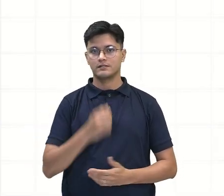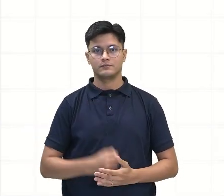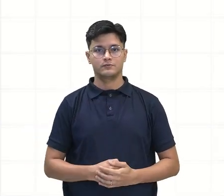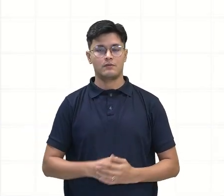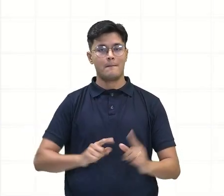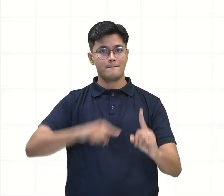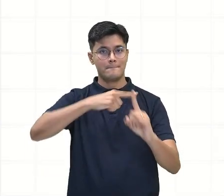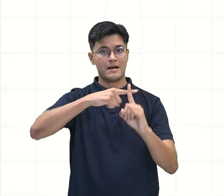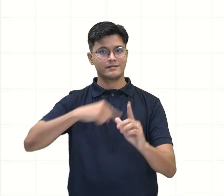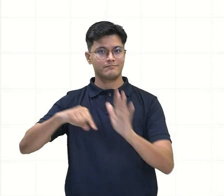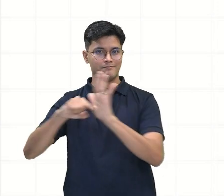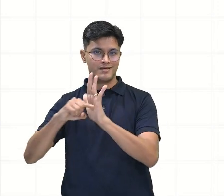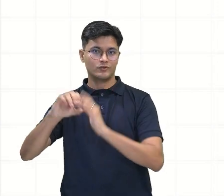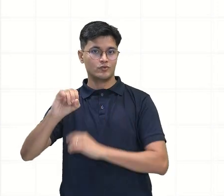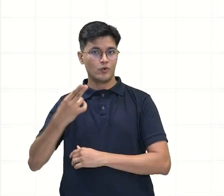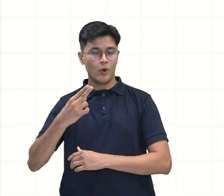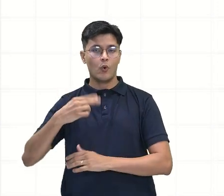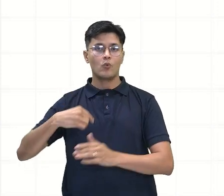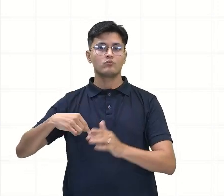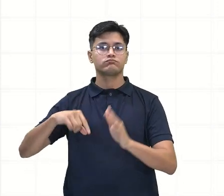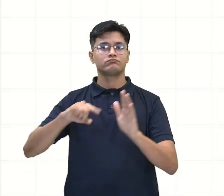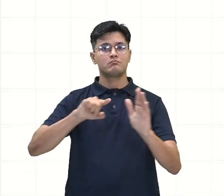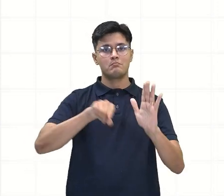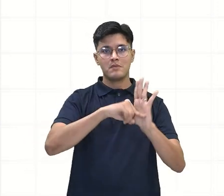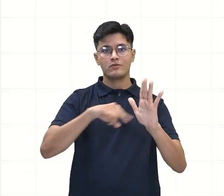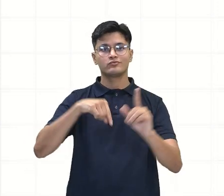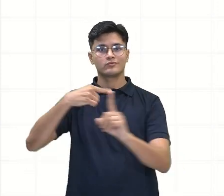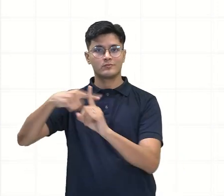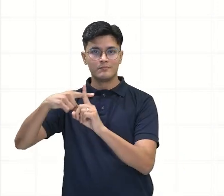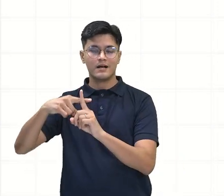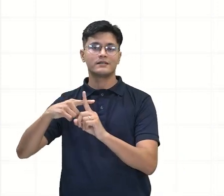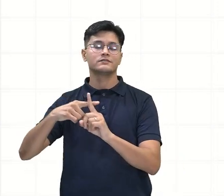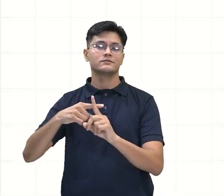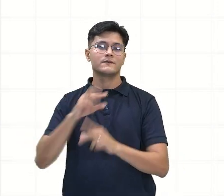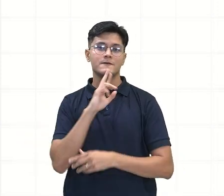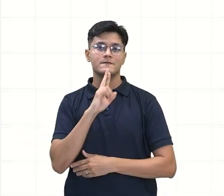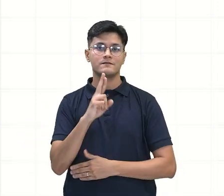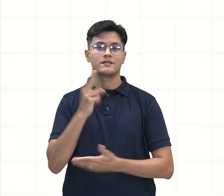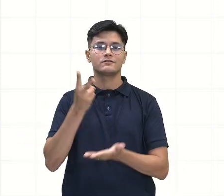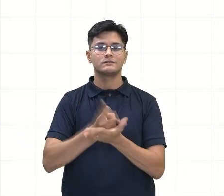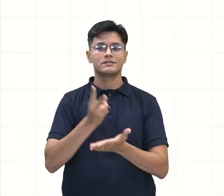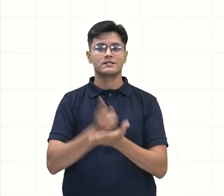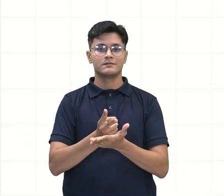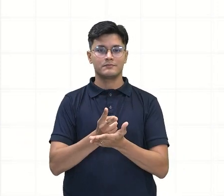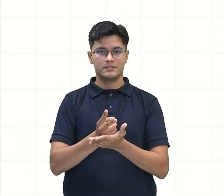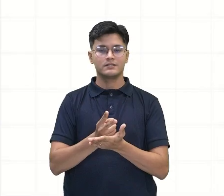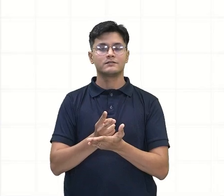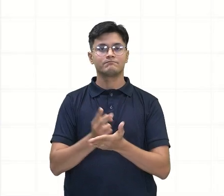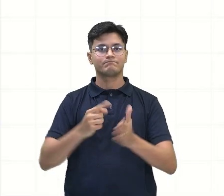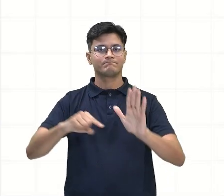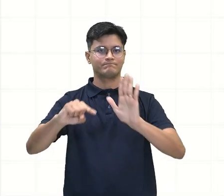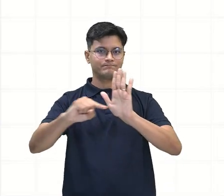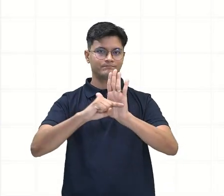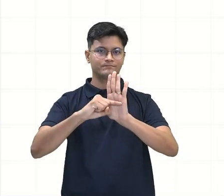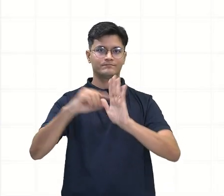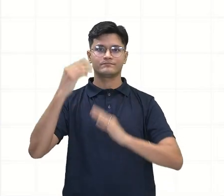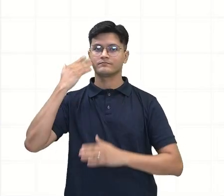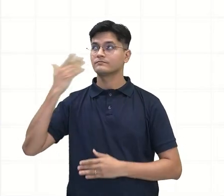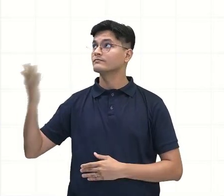diferentes, ou seja, positivo, negativo ou negativo, positivo, isso aqui irá me